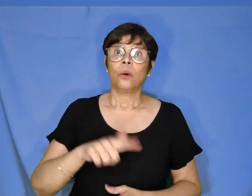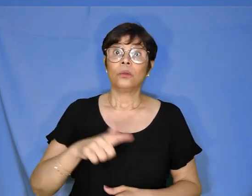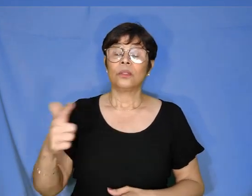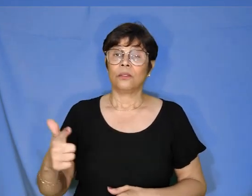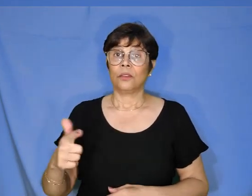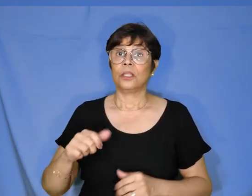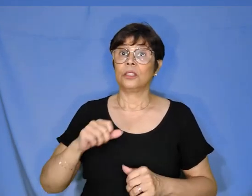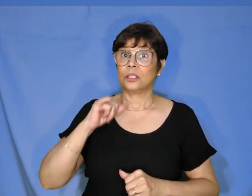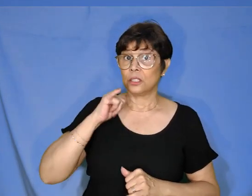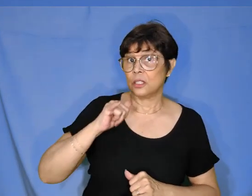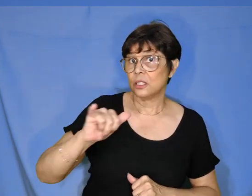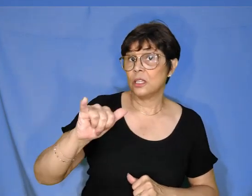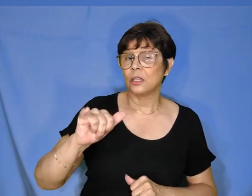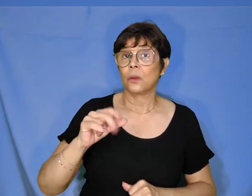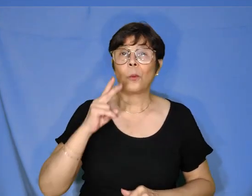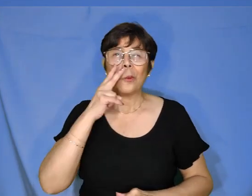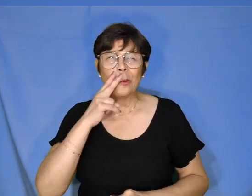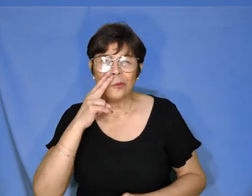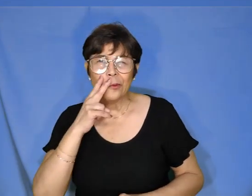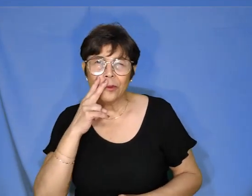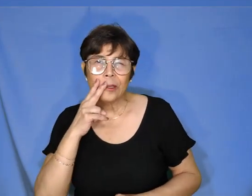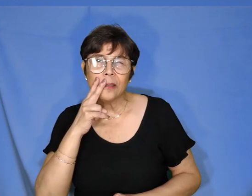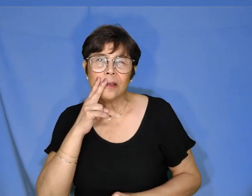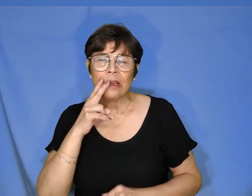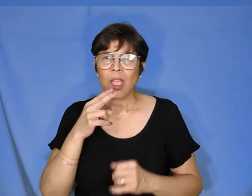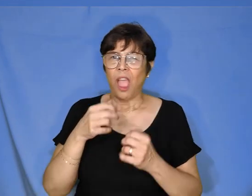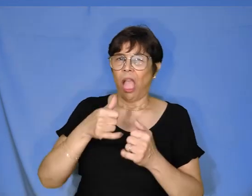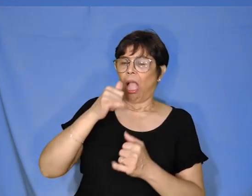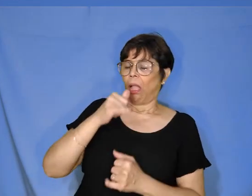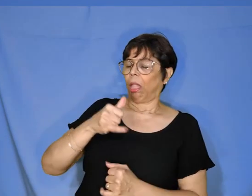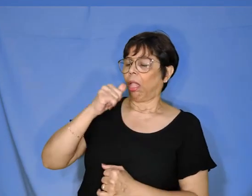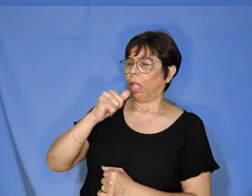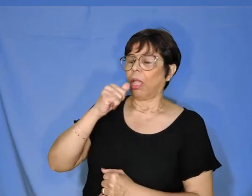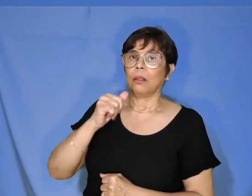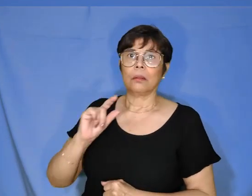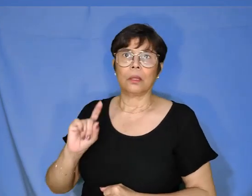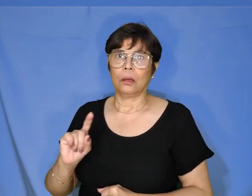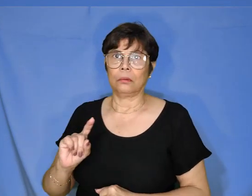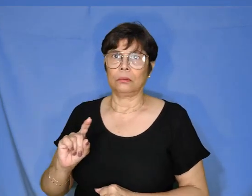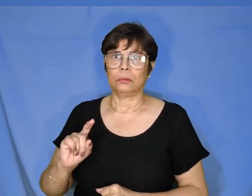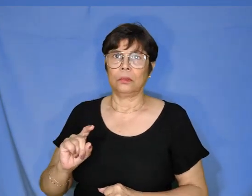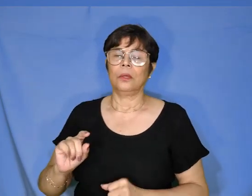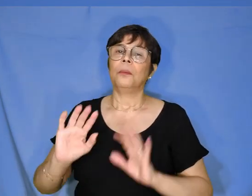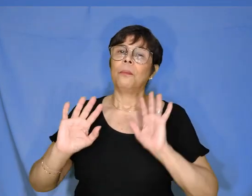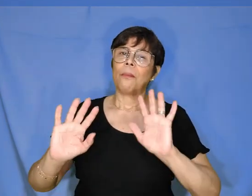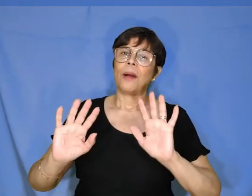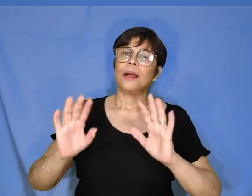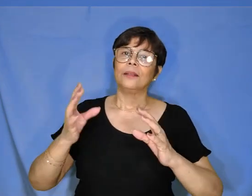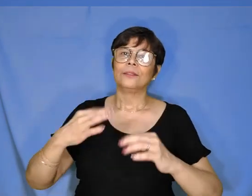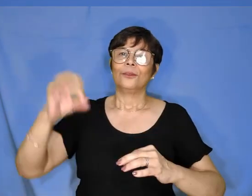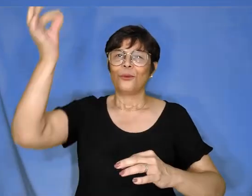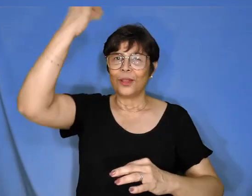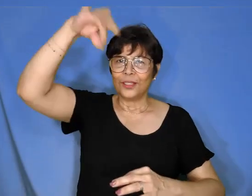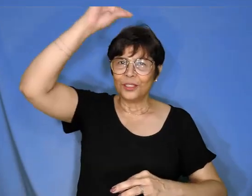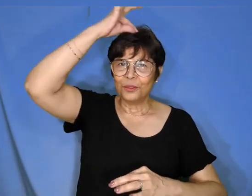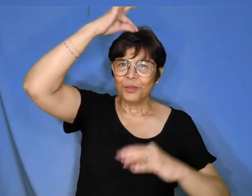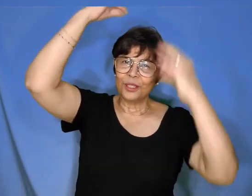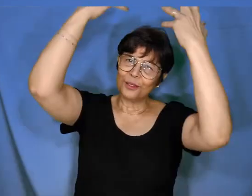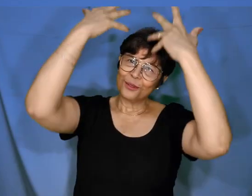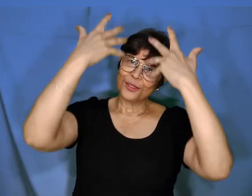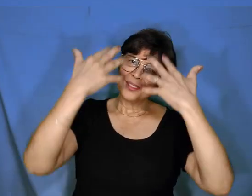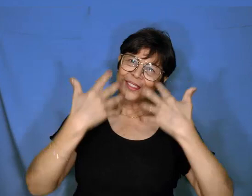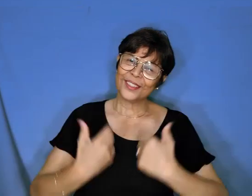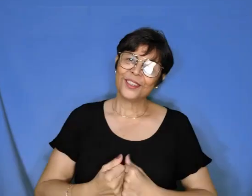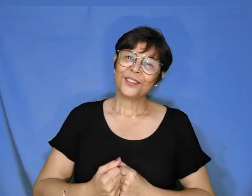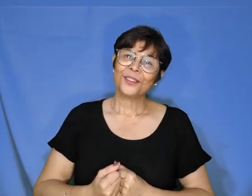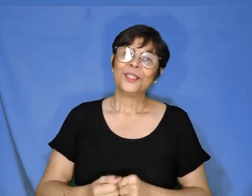vos embriagueis com vinho no qual há dissolução, mas enchei-vos do Espírito, falando entre vós com salmos, entoando e louvando de coração ao